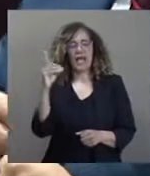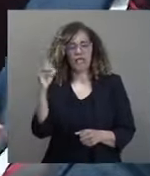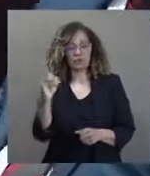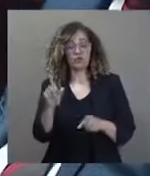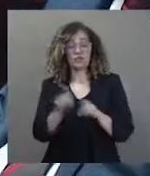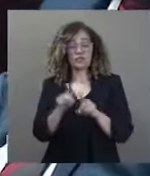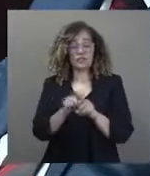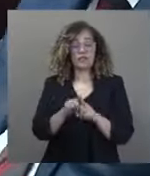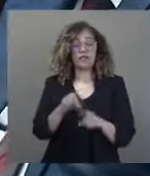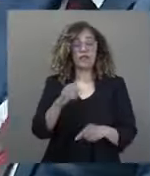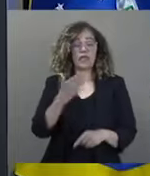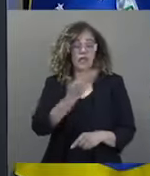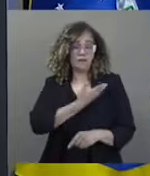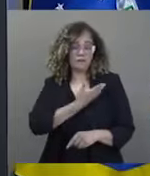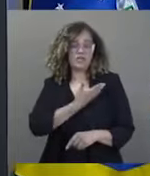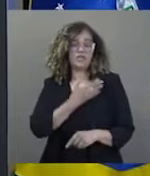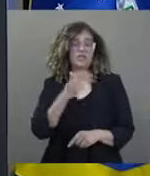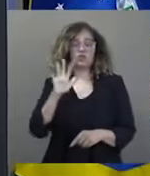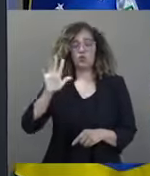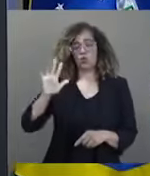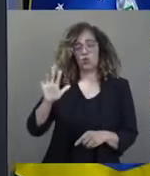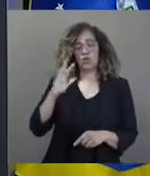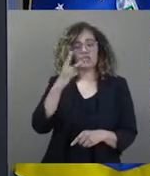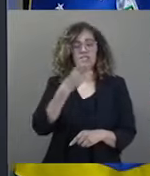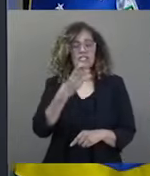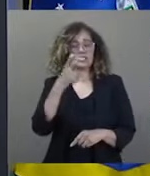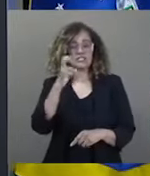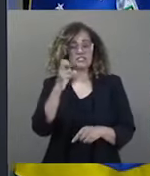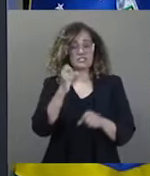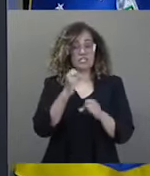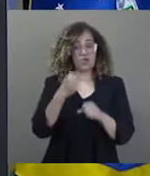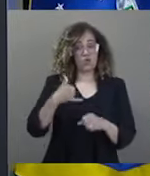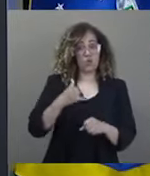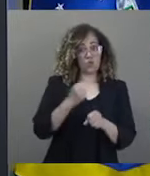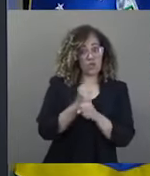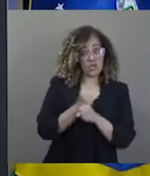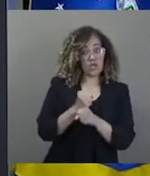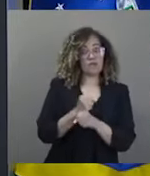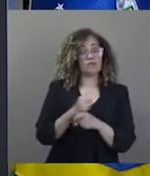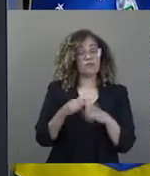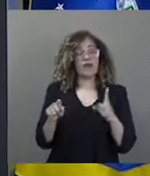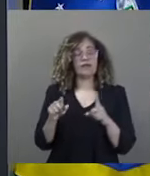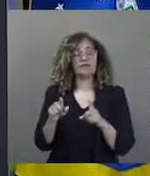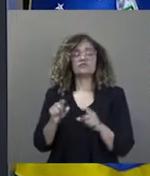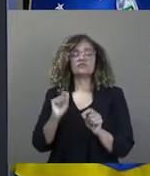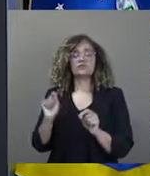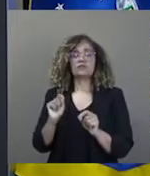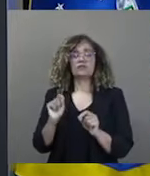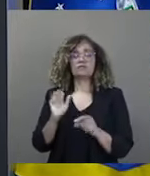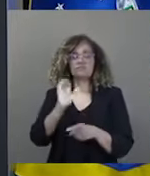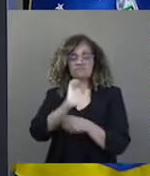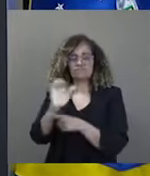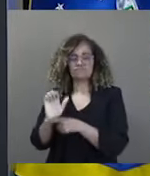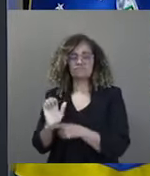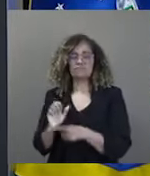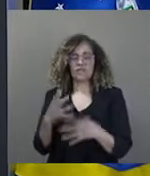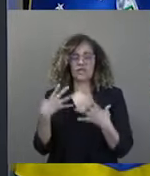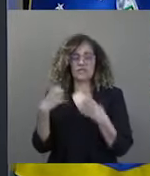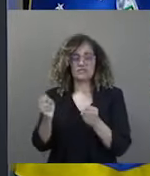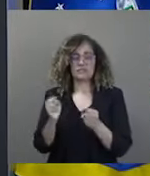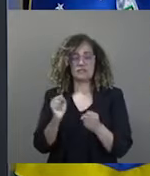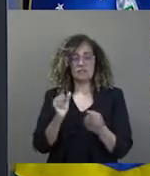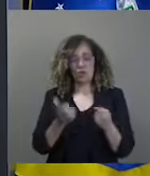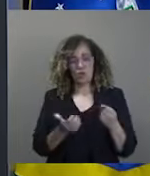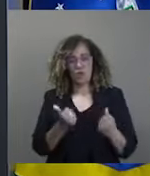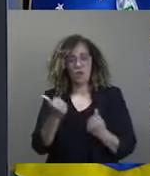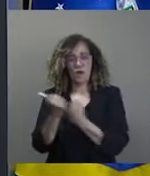há 35 anos o estado de Goiás recebeu do Ministério da Justiça todo o apoio na segurança pública inclusive no último